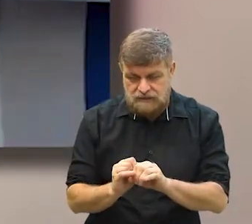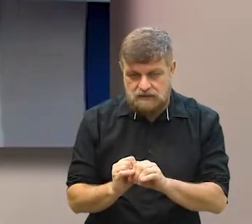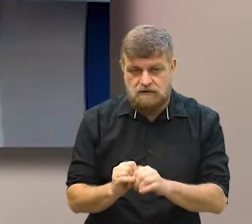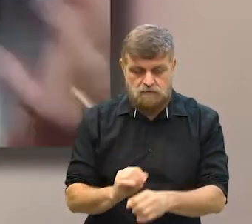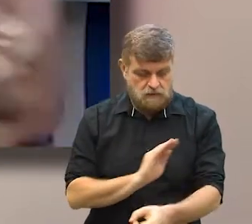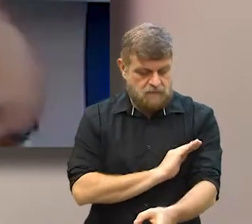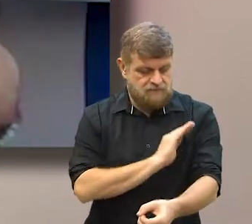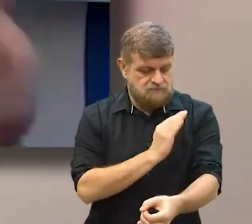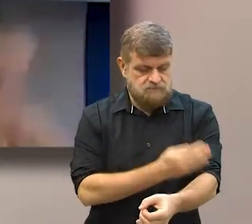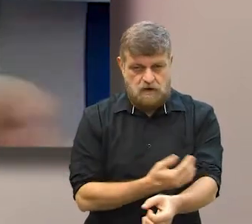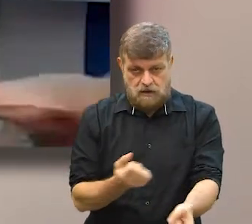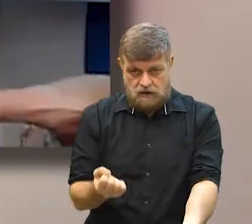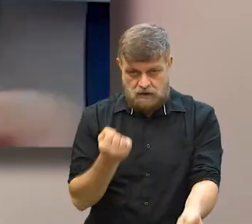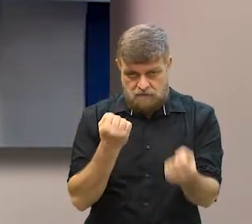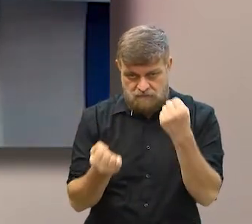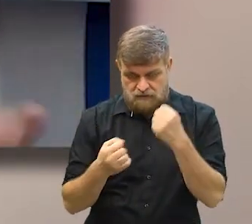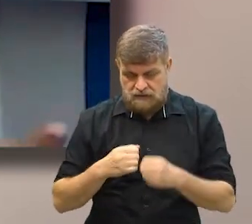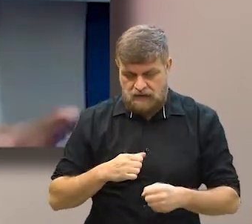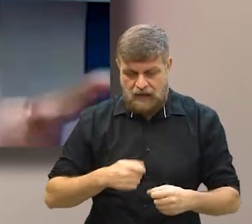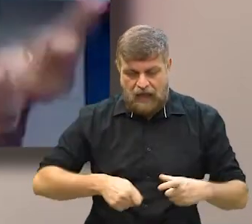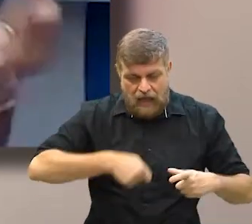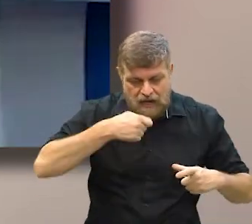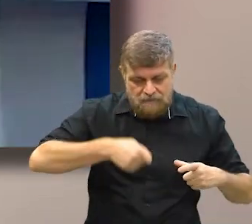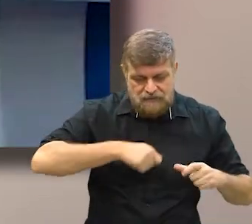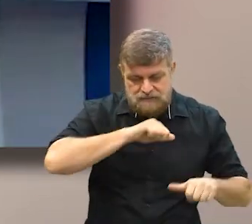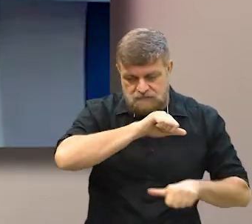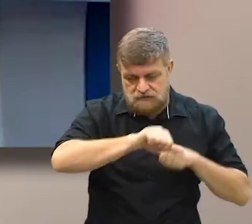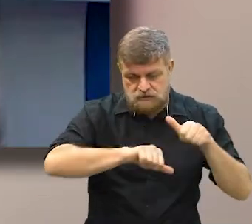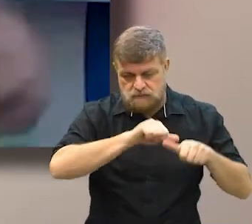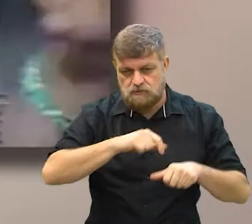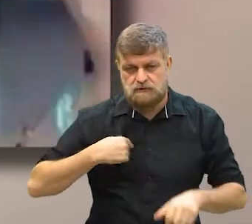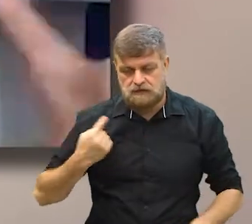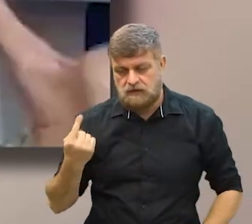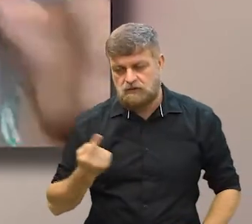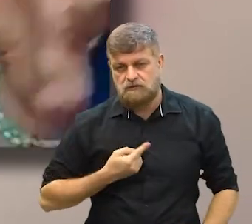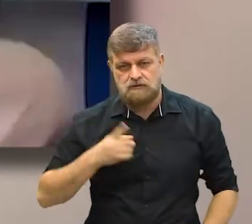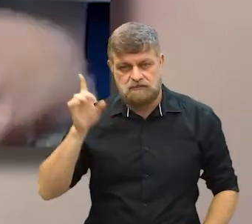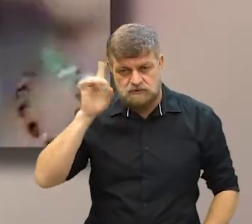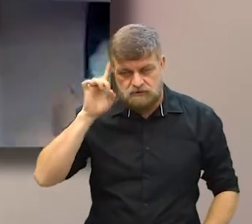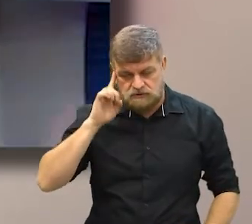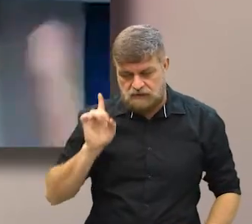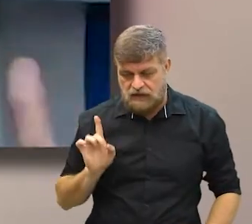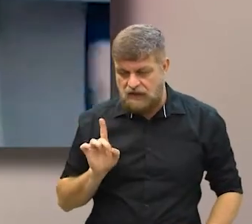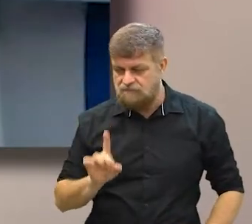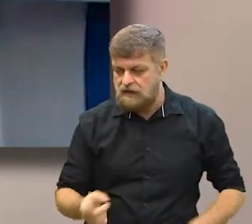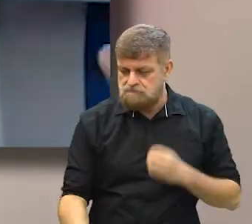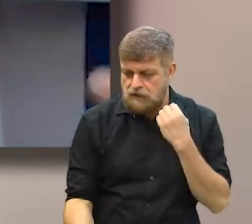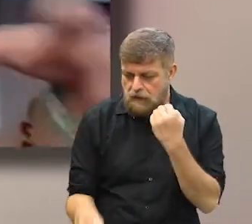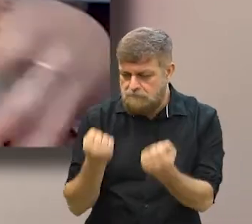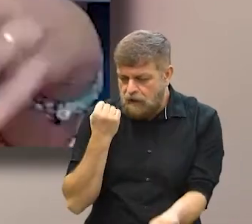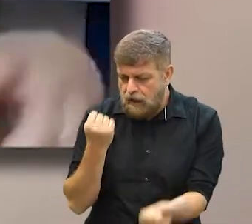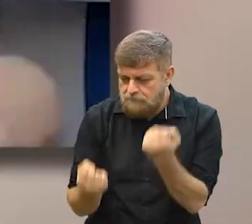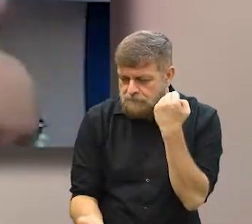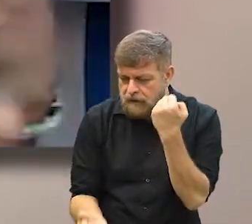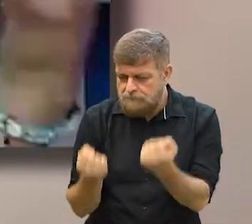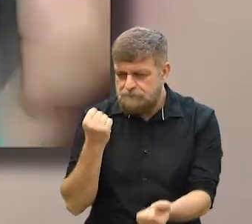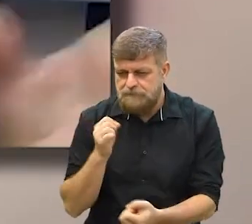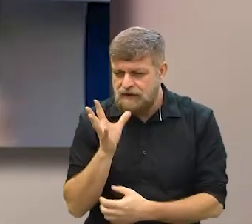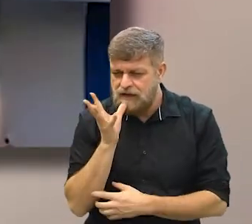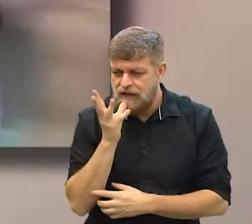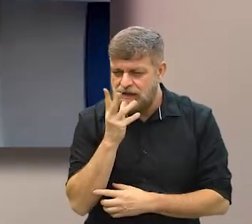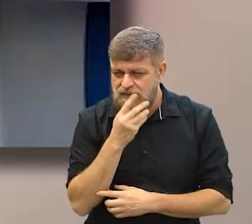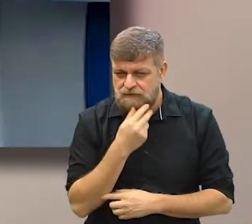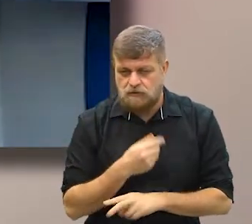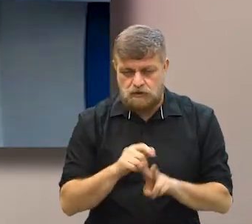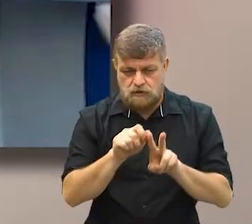faz? A gente muda a nossa alimentação, muda a nossa rotina, vai para a academia e vai demorar aí